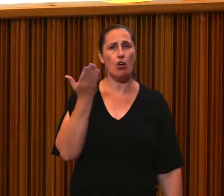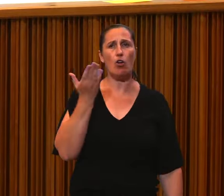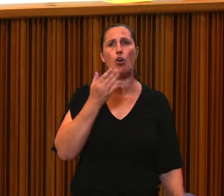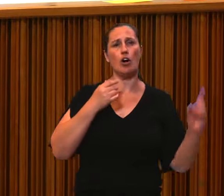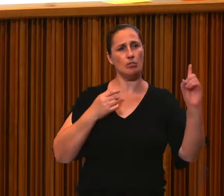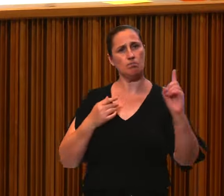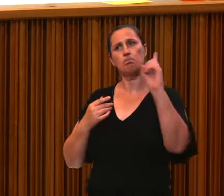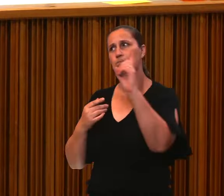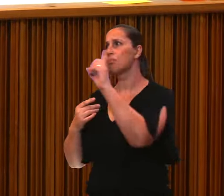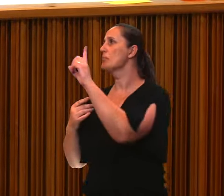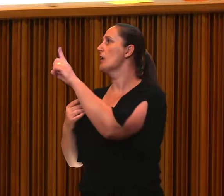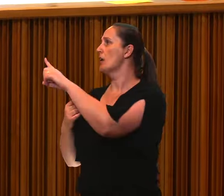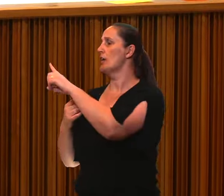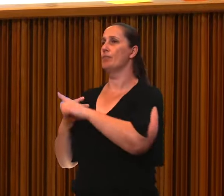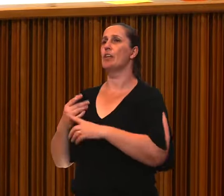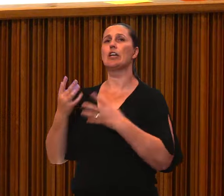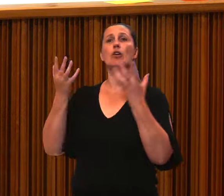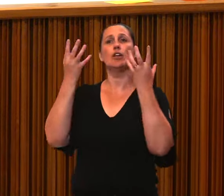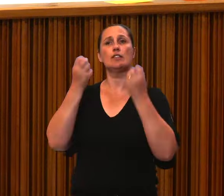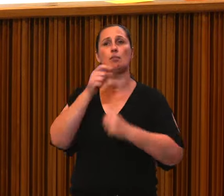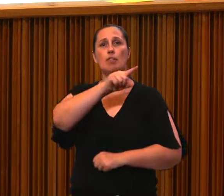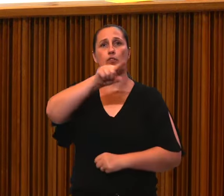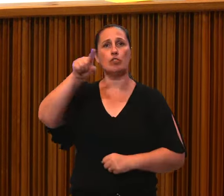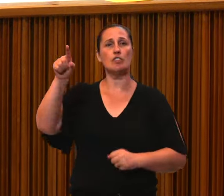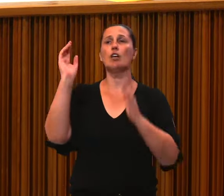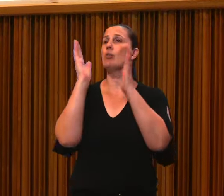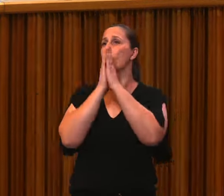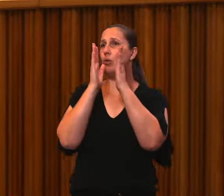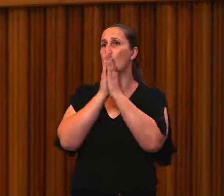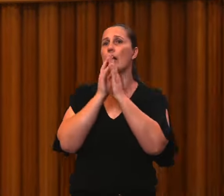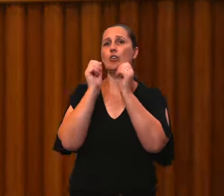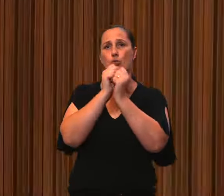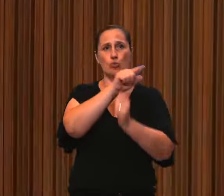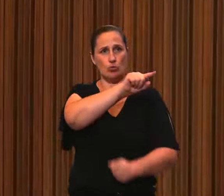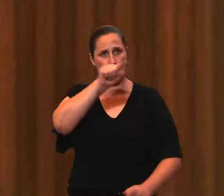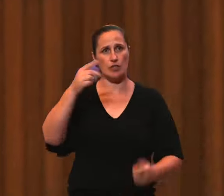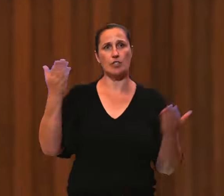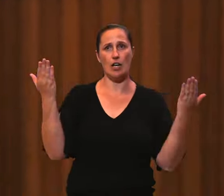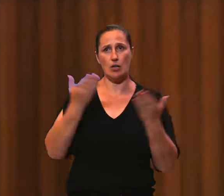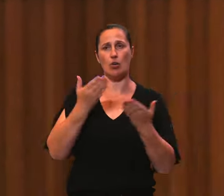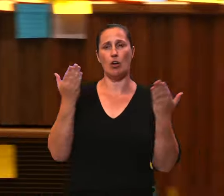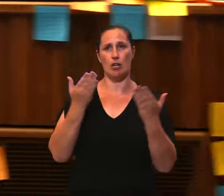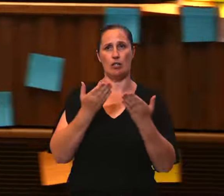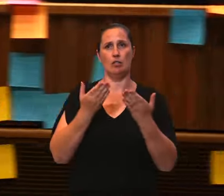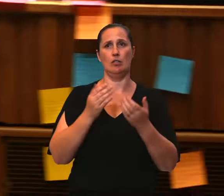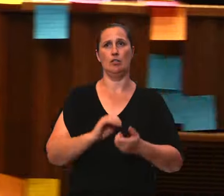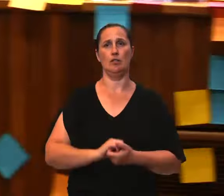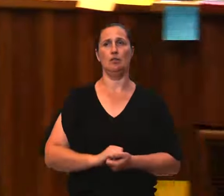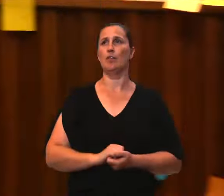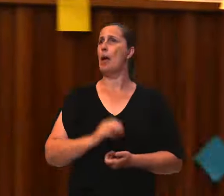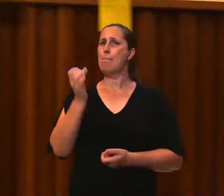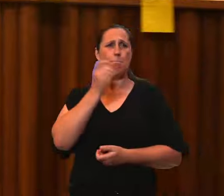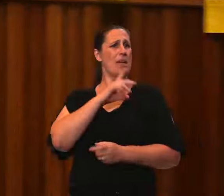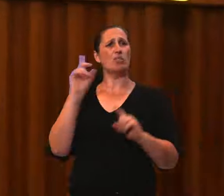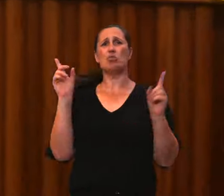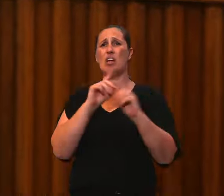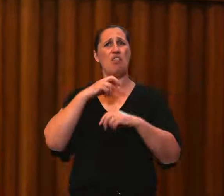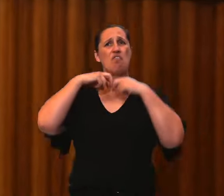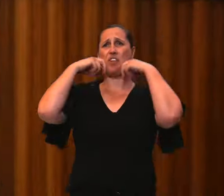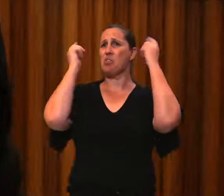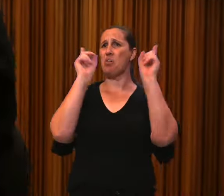eu desci porque eu quero receber você e quero orar por você agora venha sai do teu lugar não tenha medo não tenha